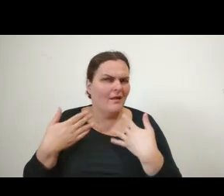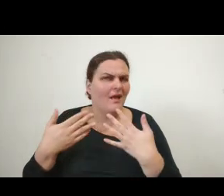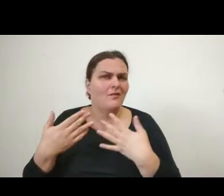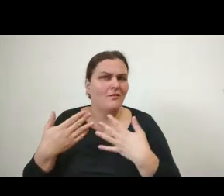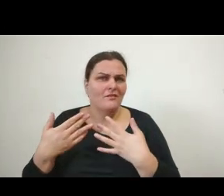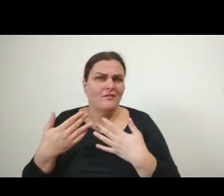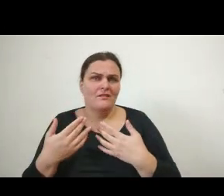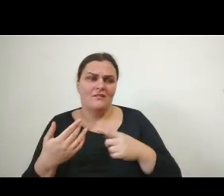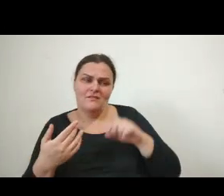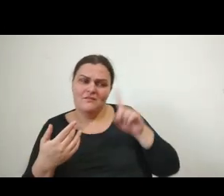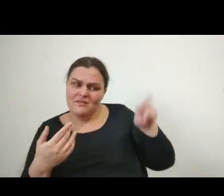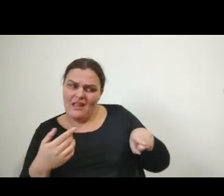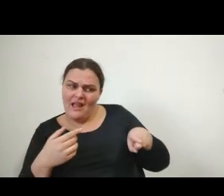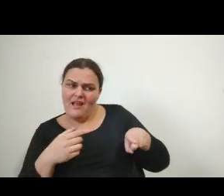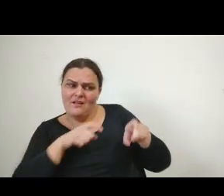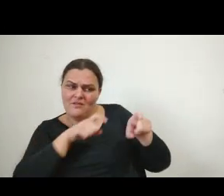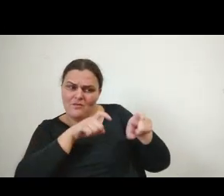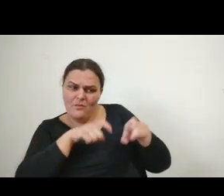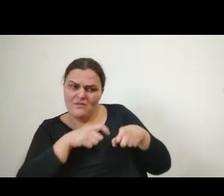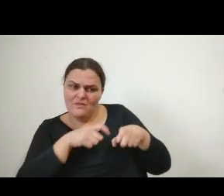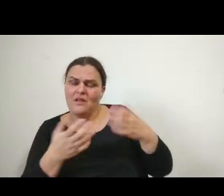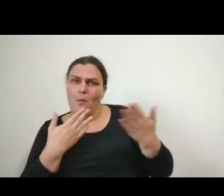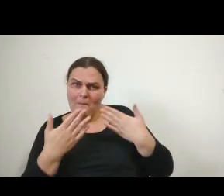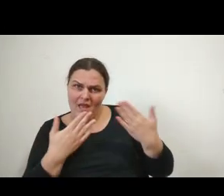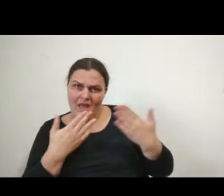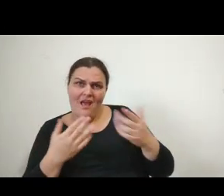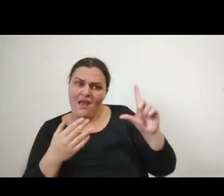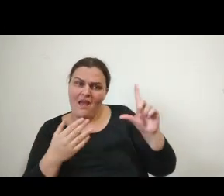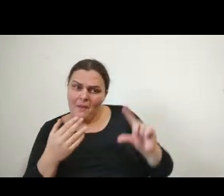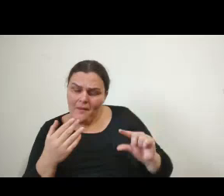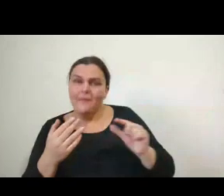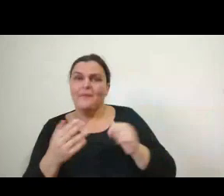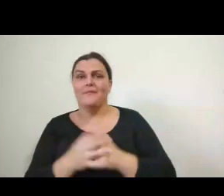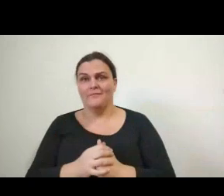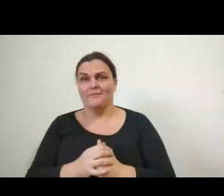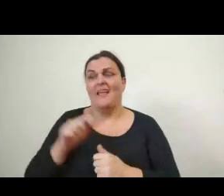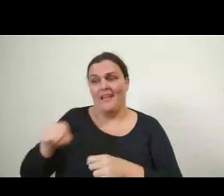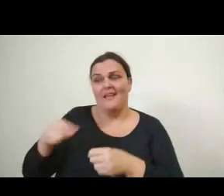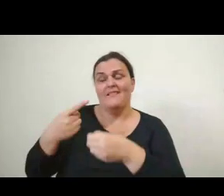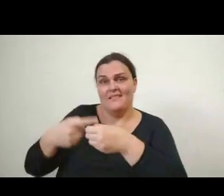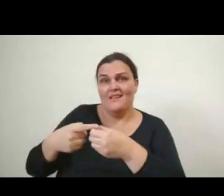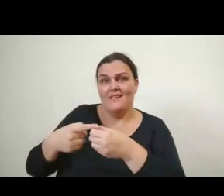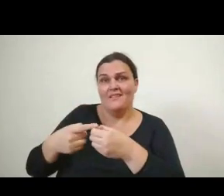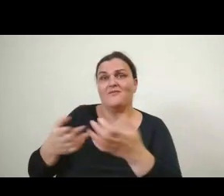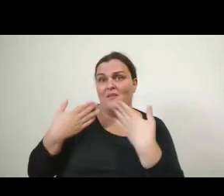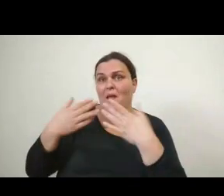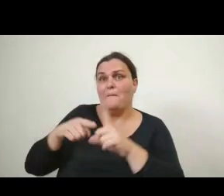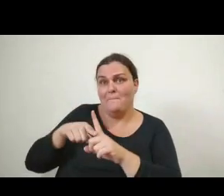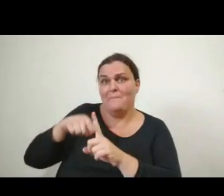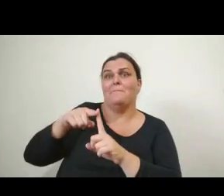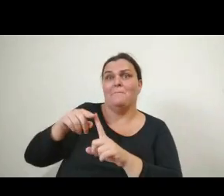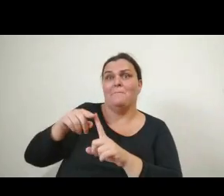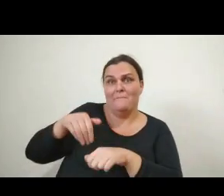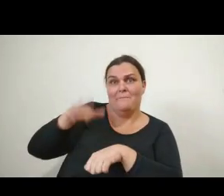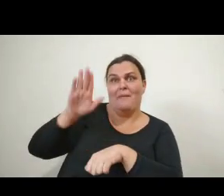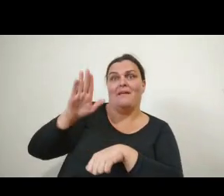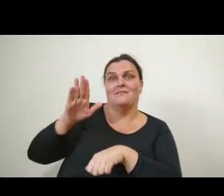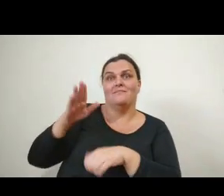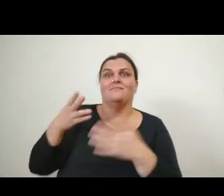urbana. Então, né, além do efeito da mudança climática em si, né, de aumento da temperatura média do planeta como um todo,